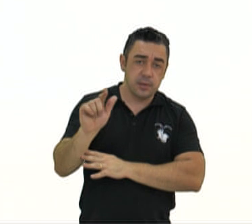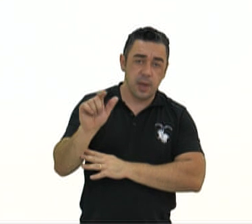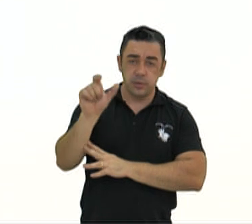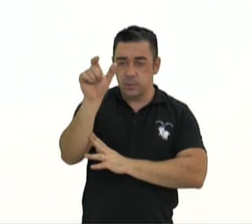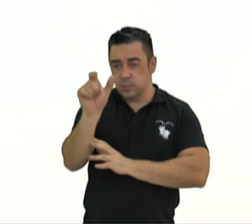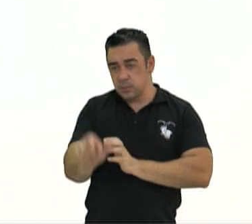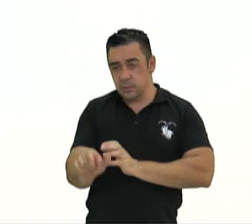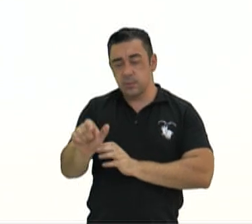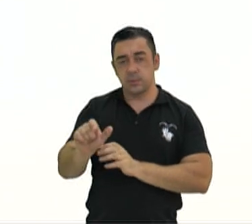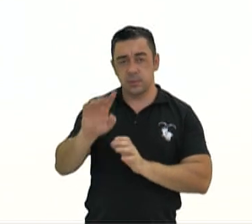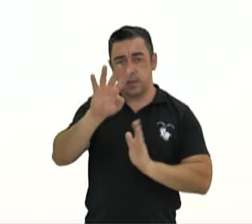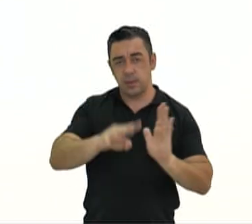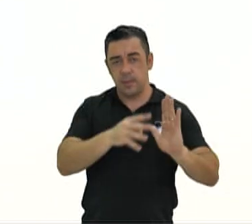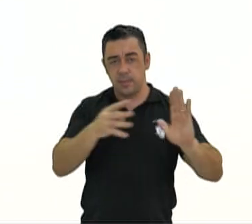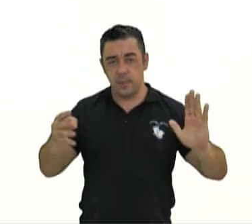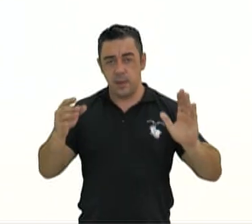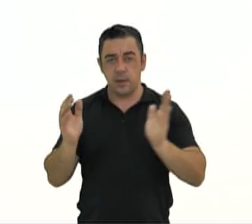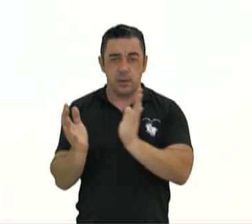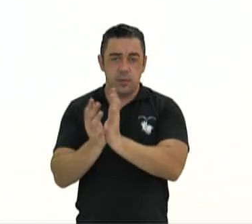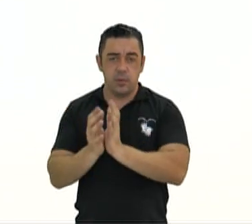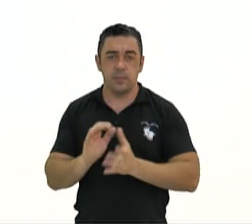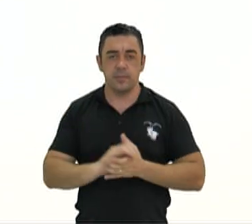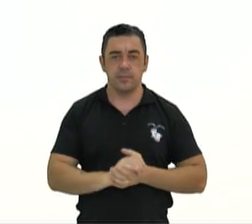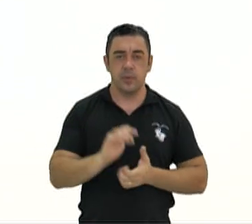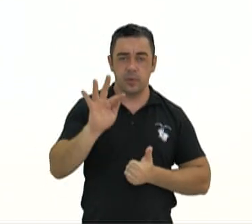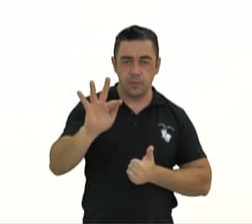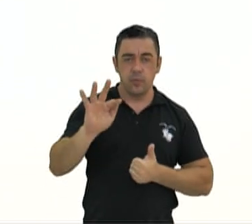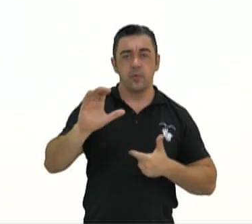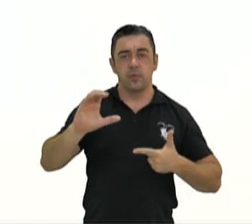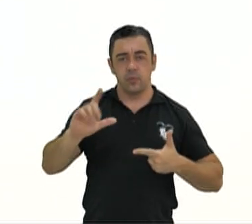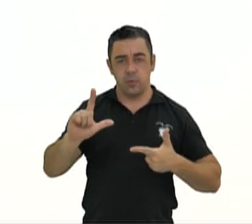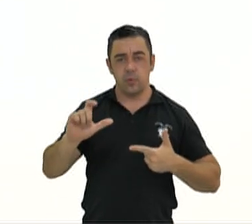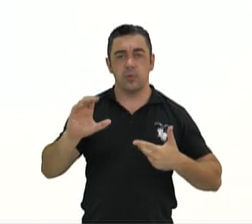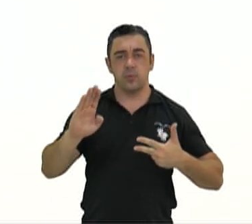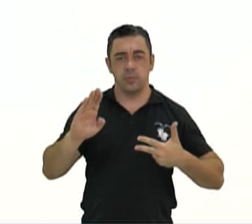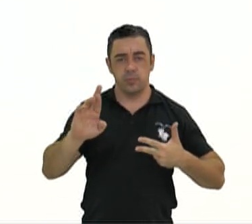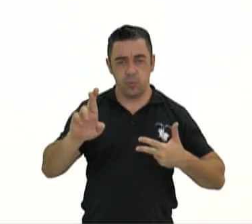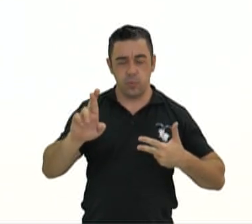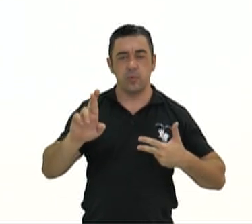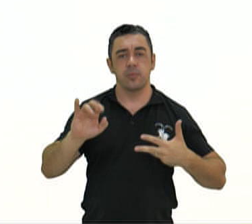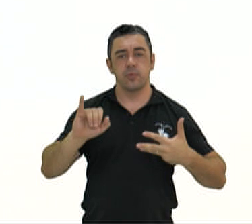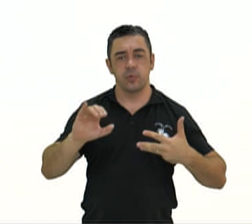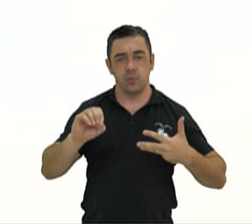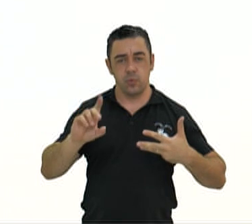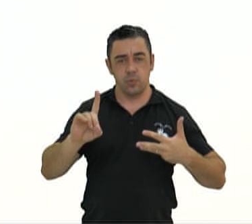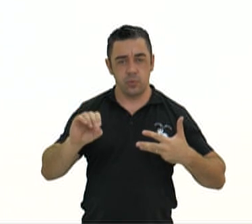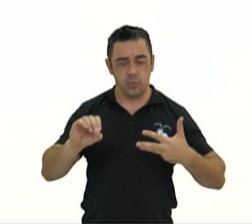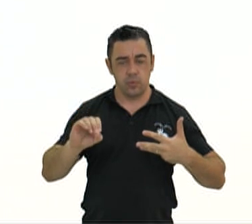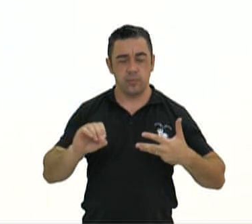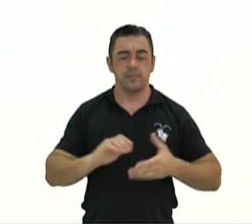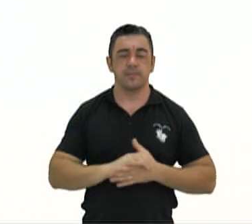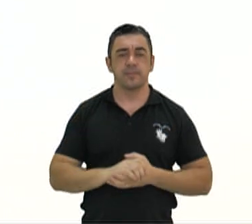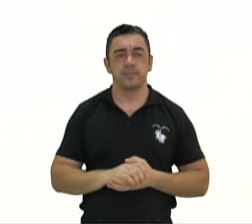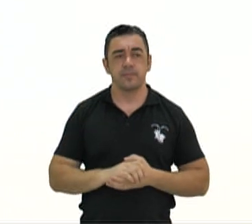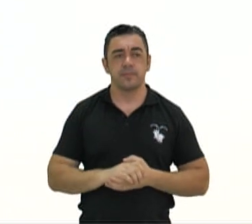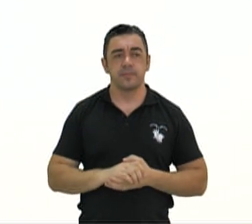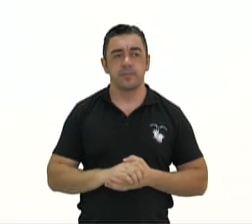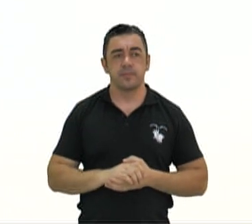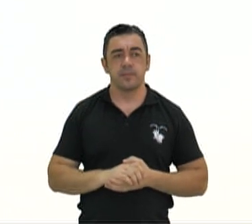tabela periódica. O flúor, cloro, bromo, iodo e o astato. Nós temos